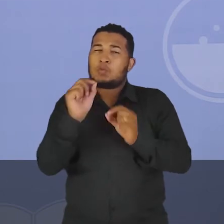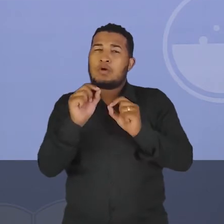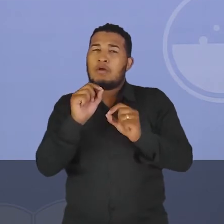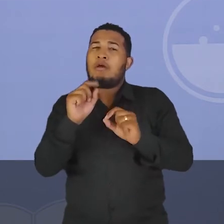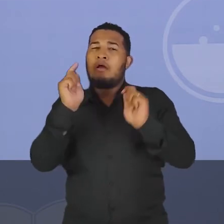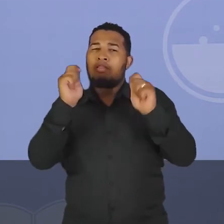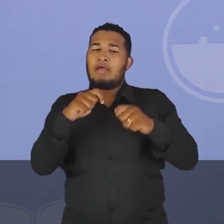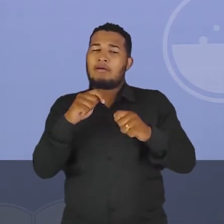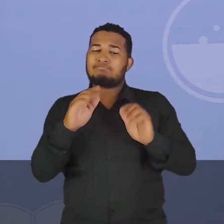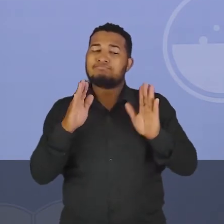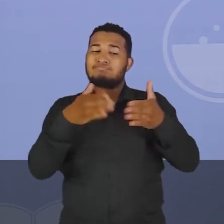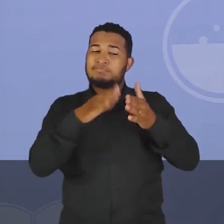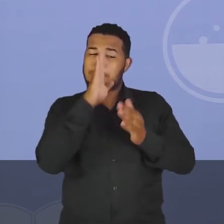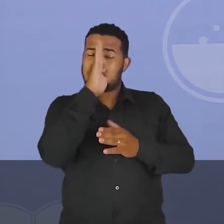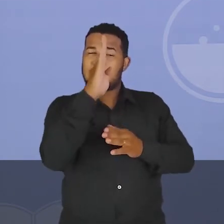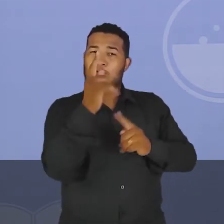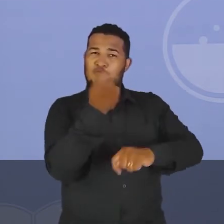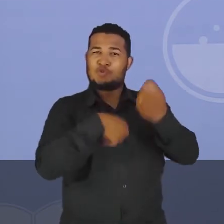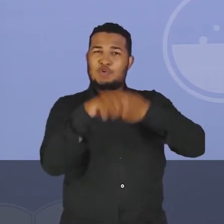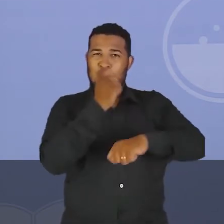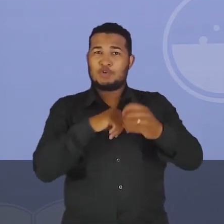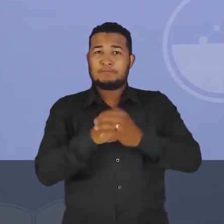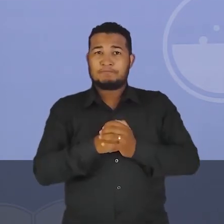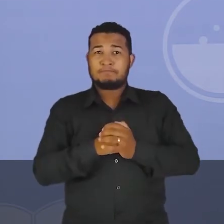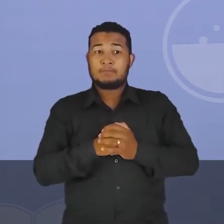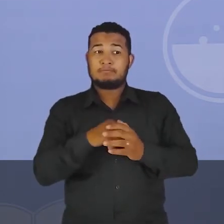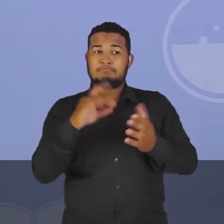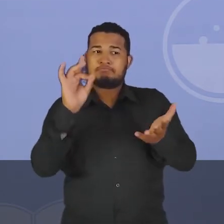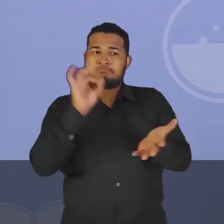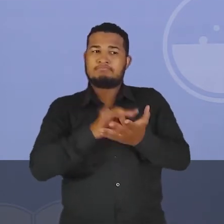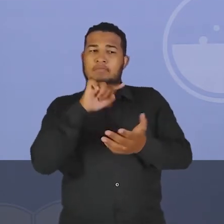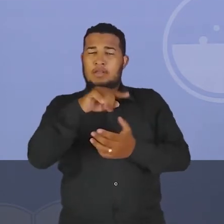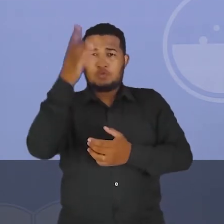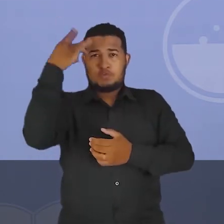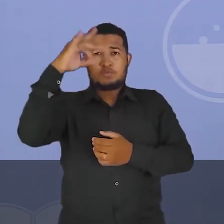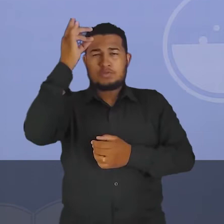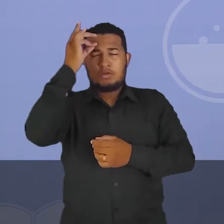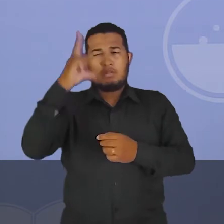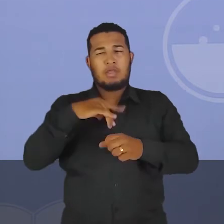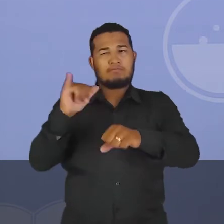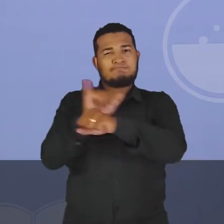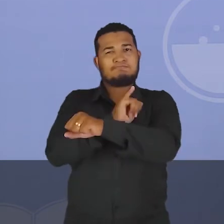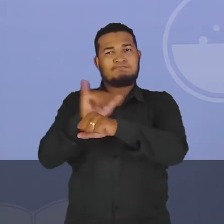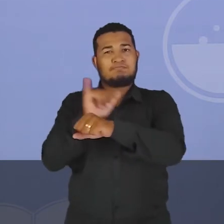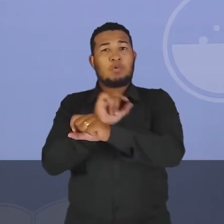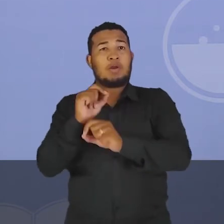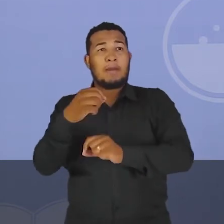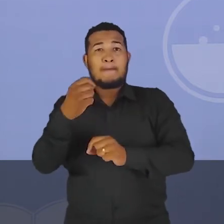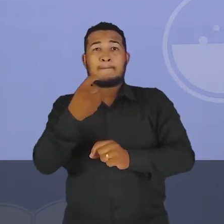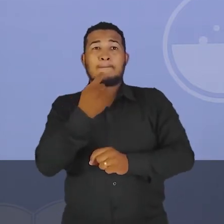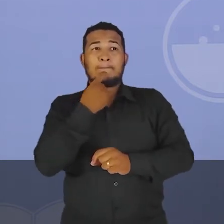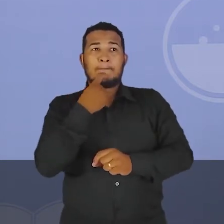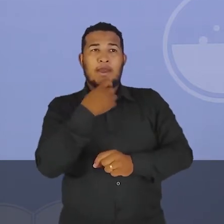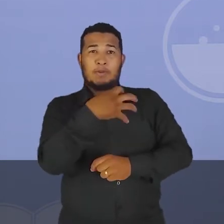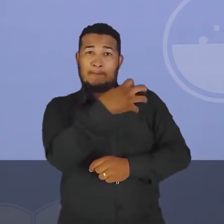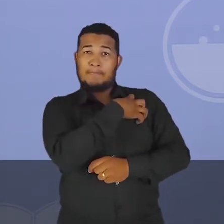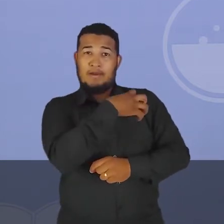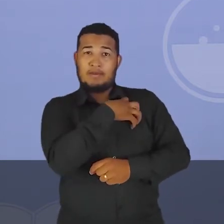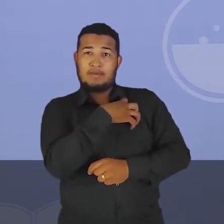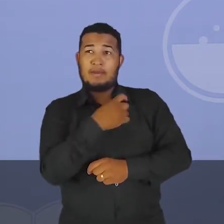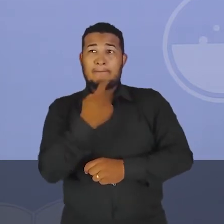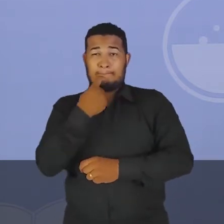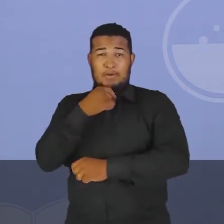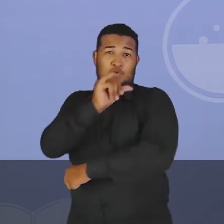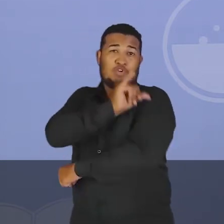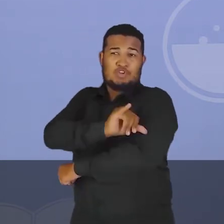negócios coloniais. A posição estratégica da capitania do Espírito Santo, gente, era próxima à Bahia, próxima ao Rio de Janeiro,